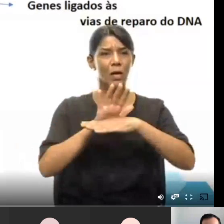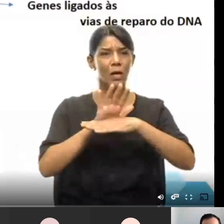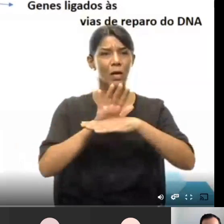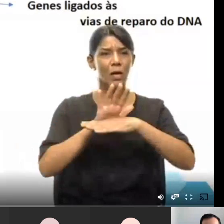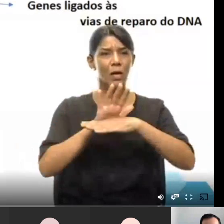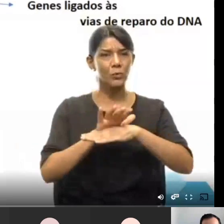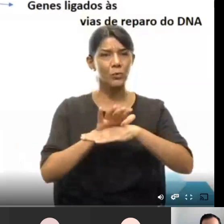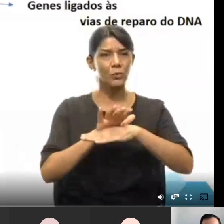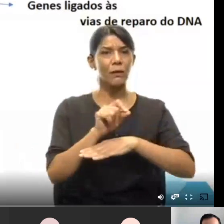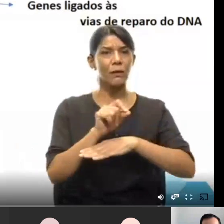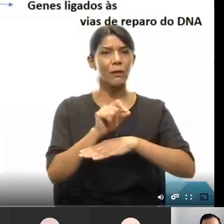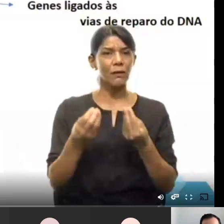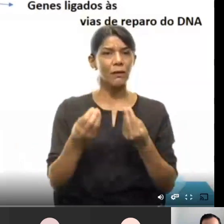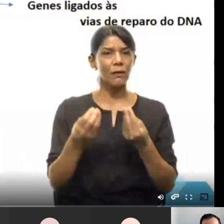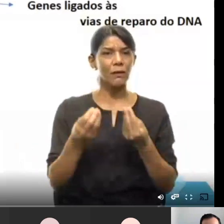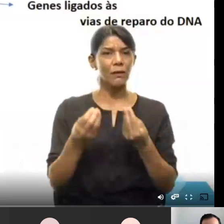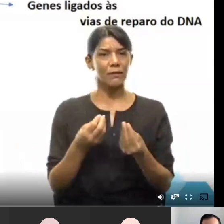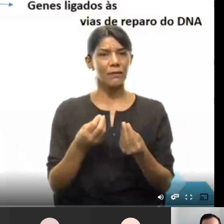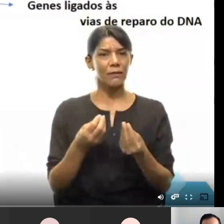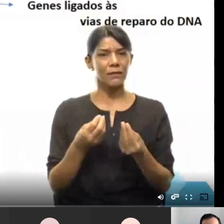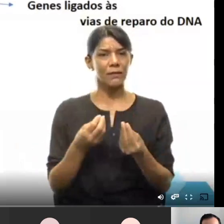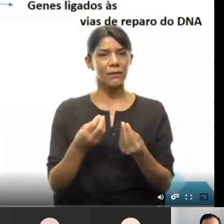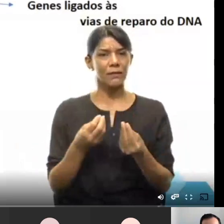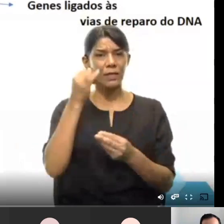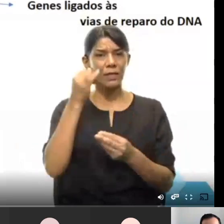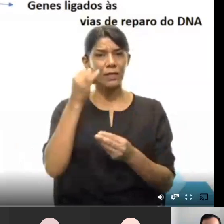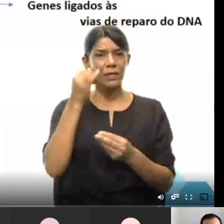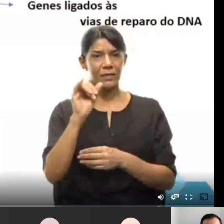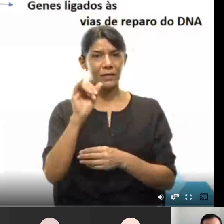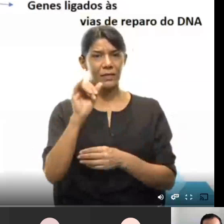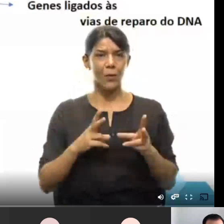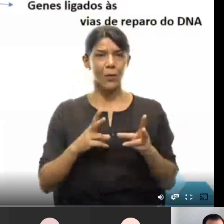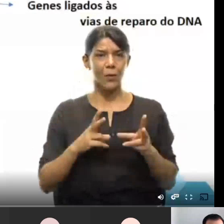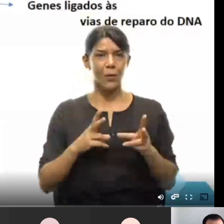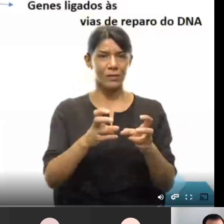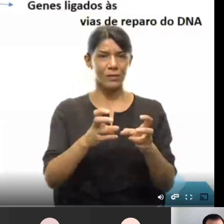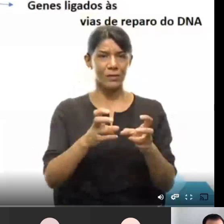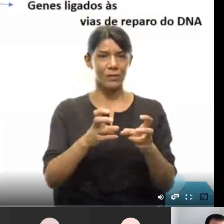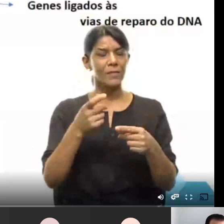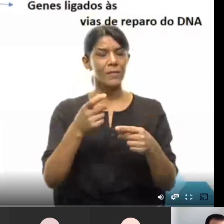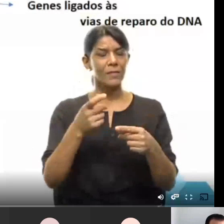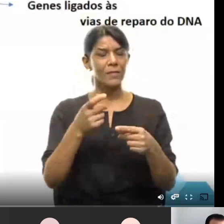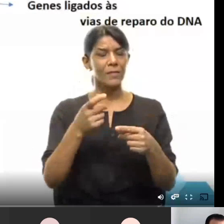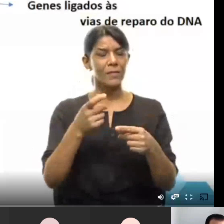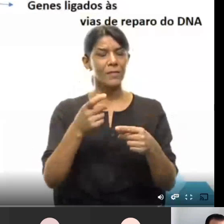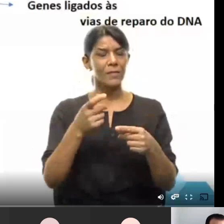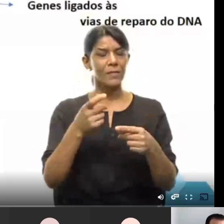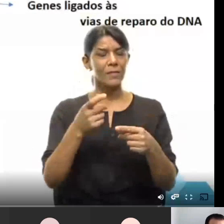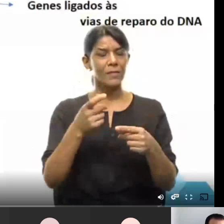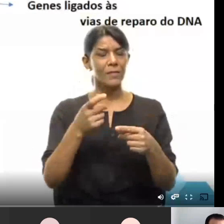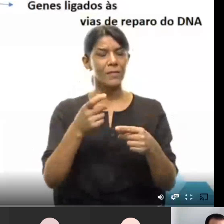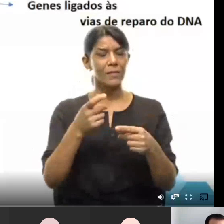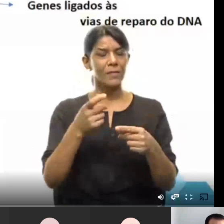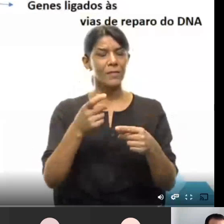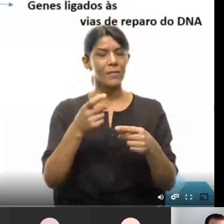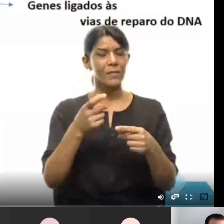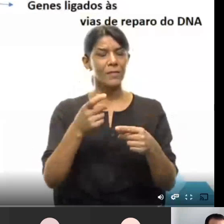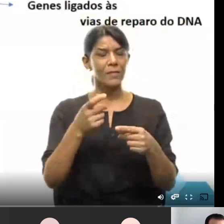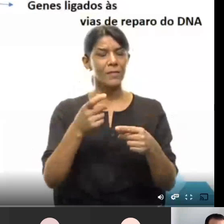auxiliam a nossa prevenção do câncer, o impedimento da progressão do câncer